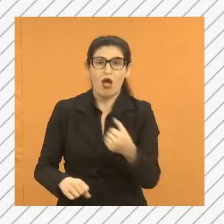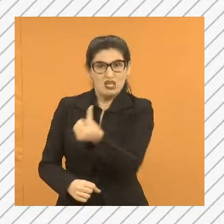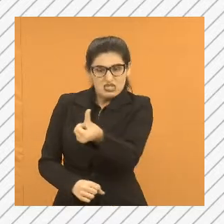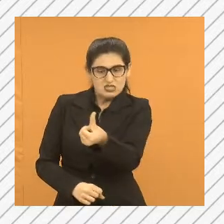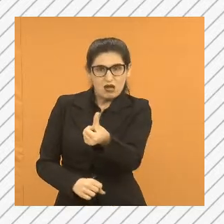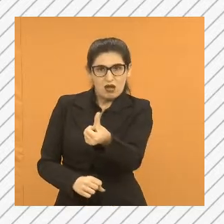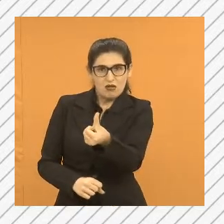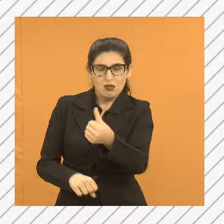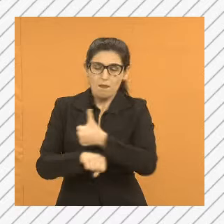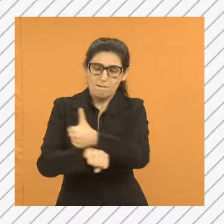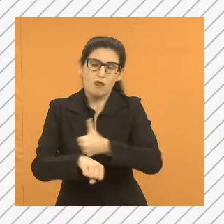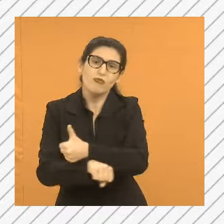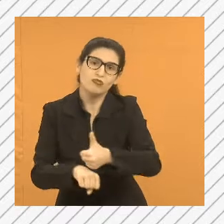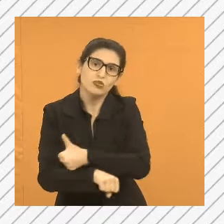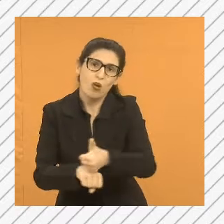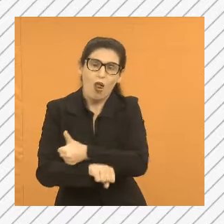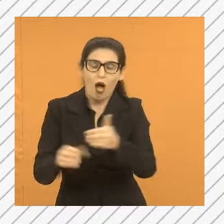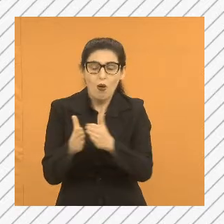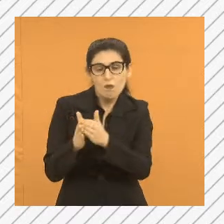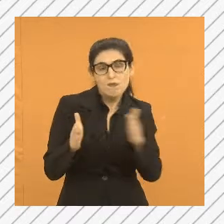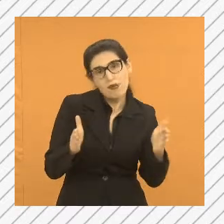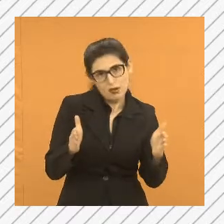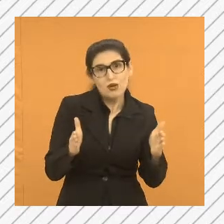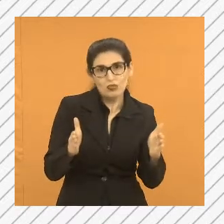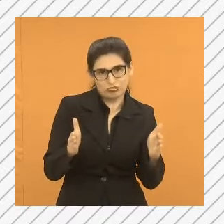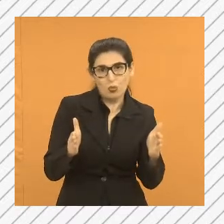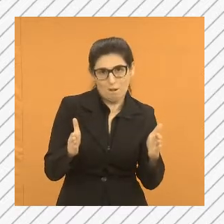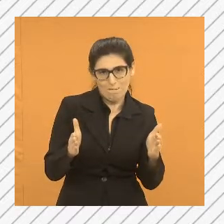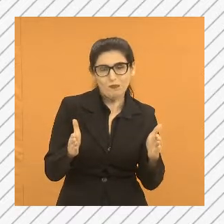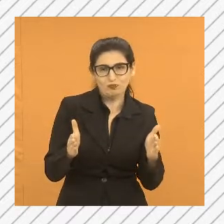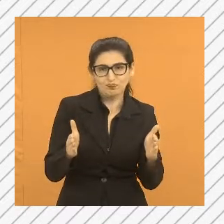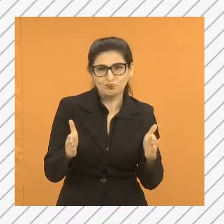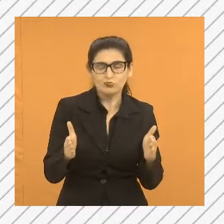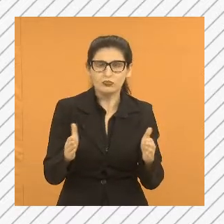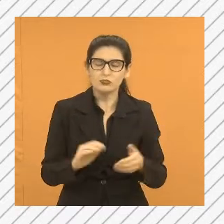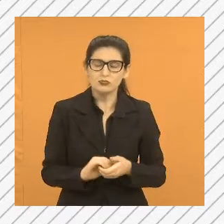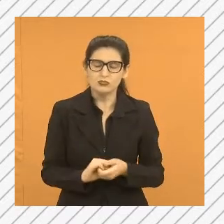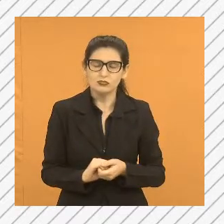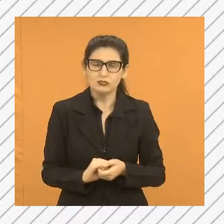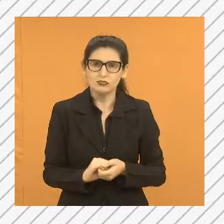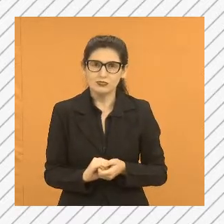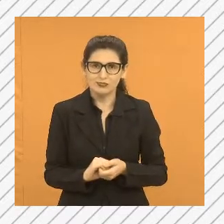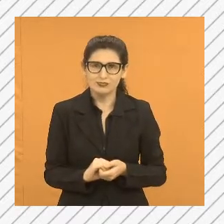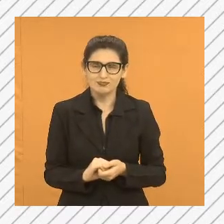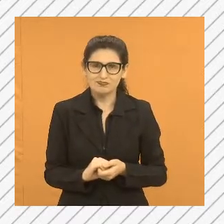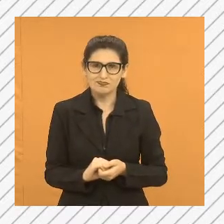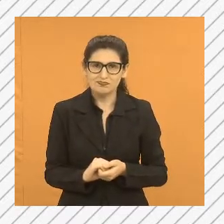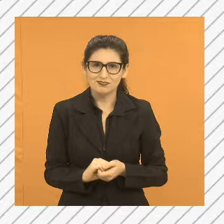profissionais durante esse período, né, que acabam